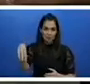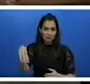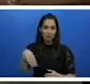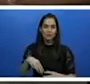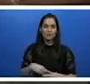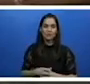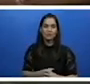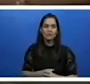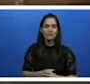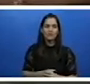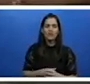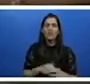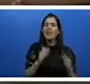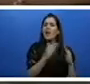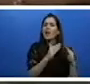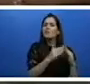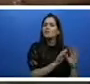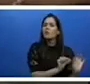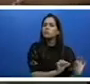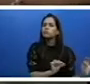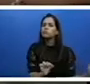O comprimento da casa aqui, ó,